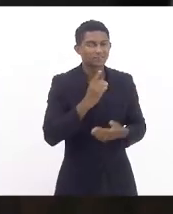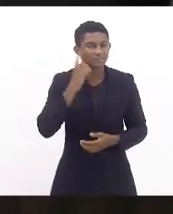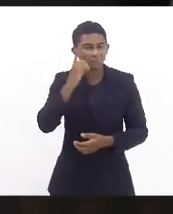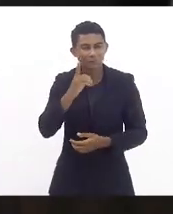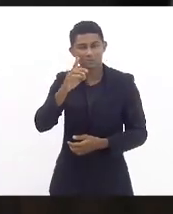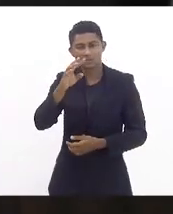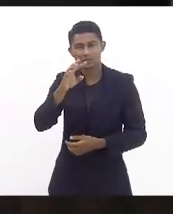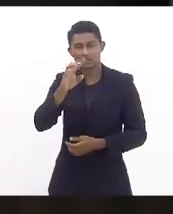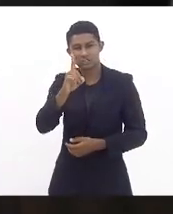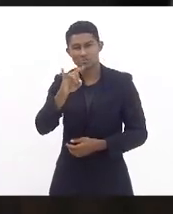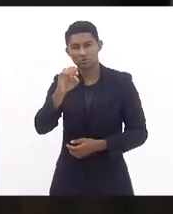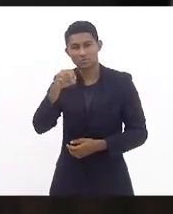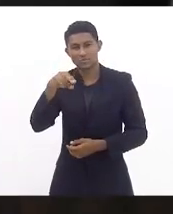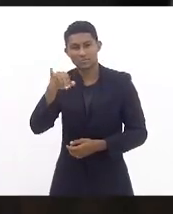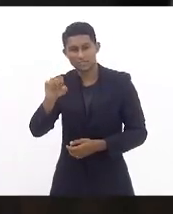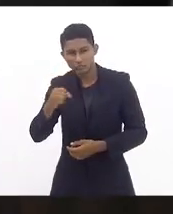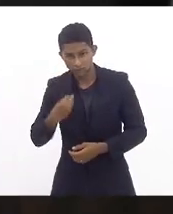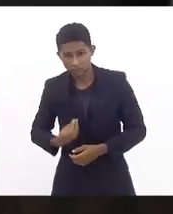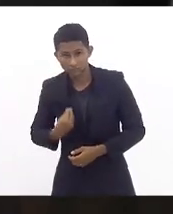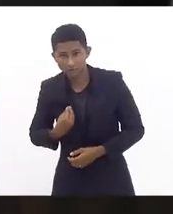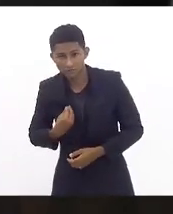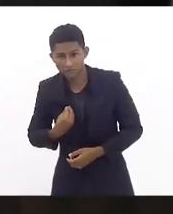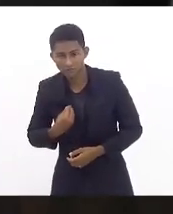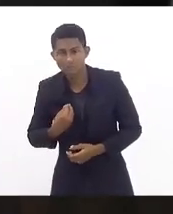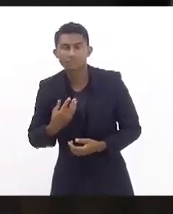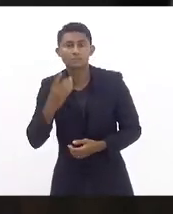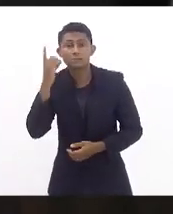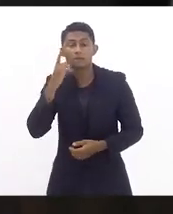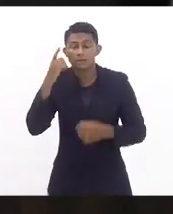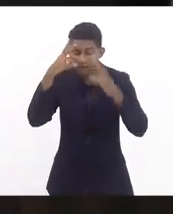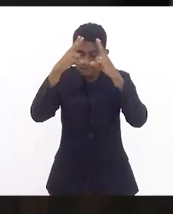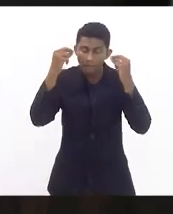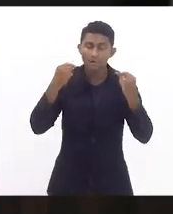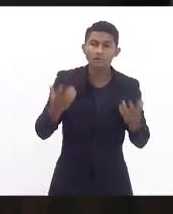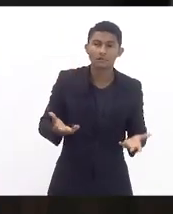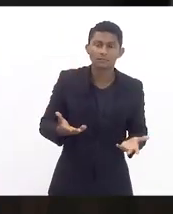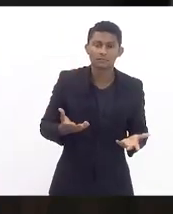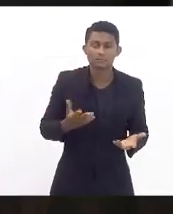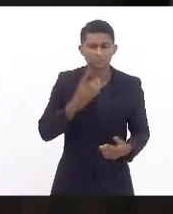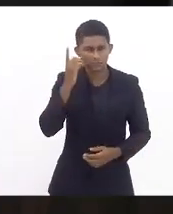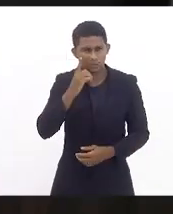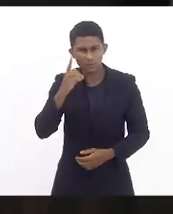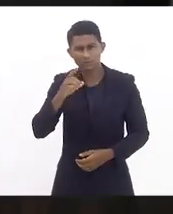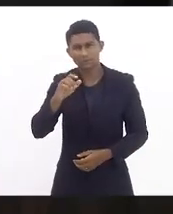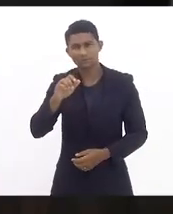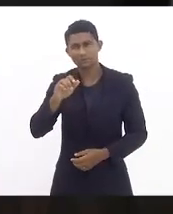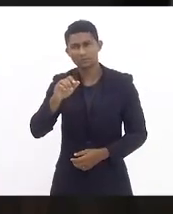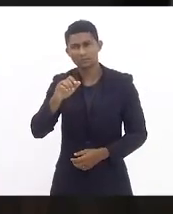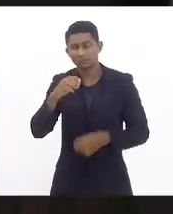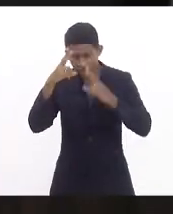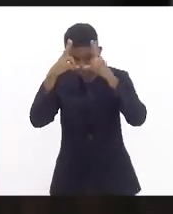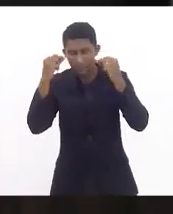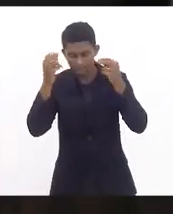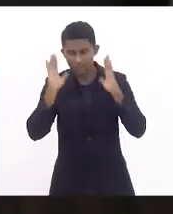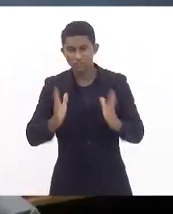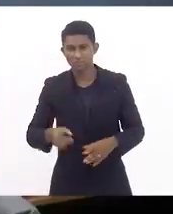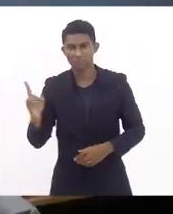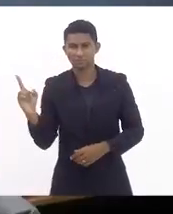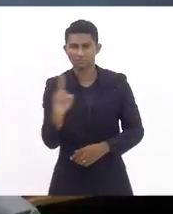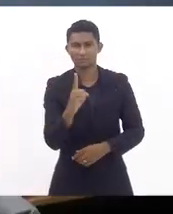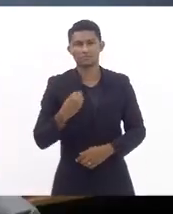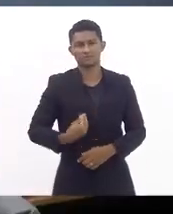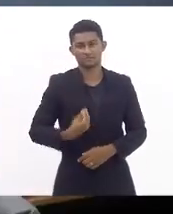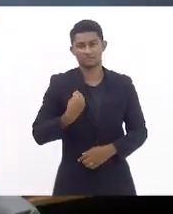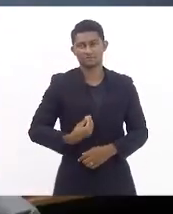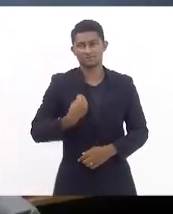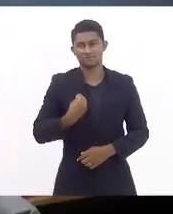Lins. Deputado Enfermeira Rejane. Deputado Enfermeira Rejane. Deputado Alexandre. Opa, a enfermeira já está na área.